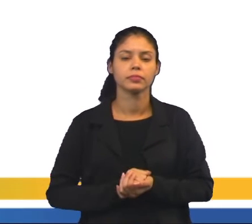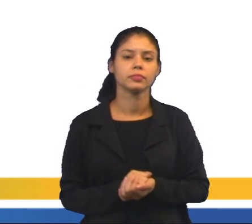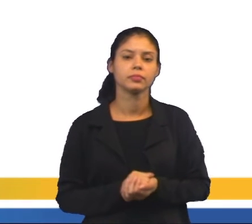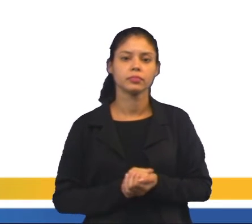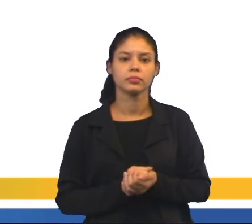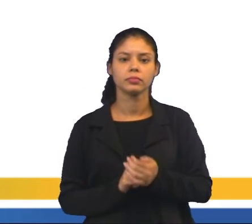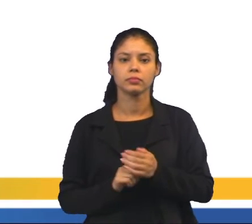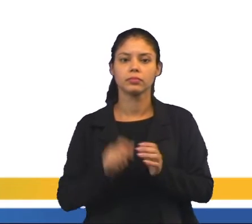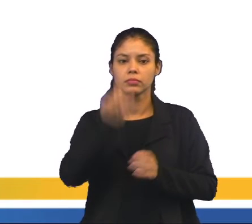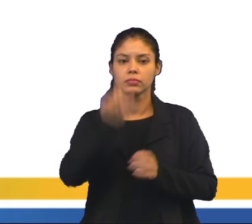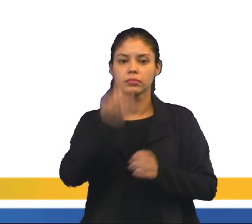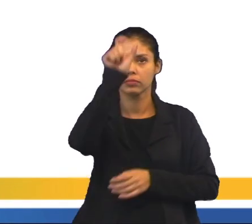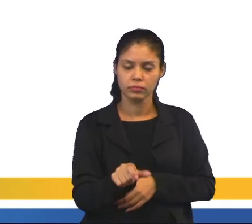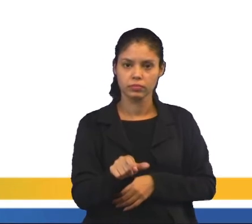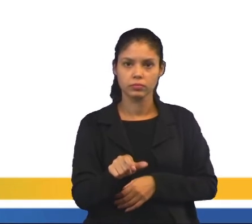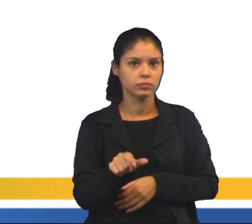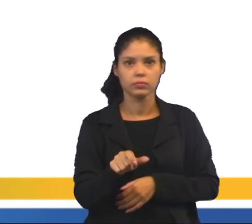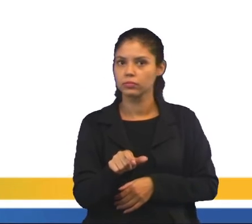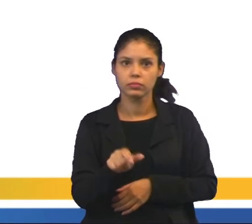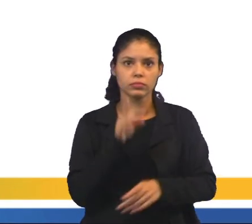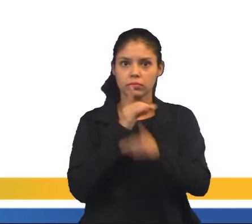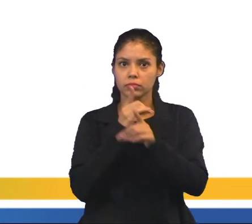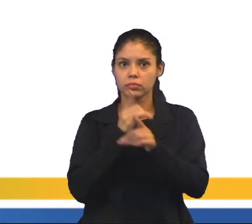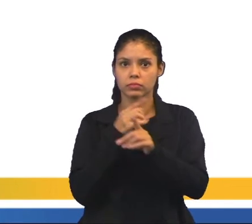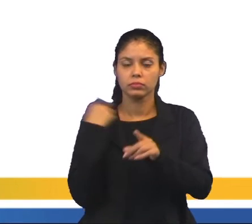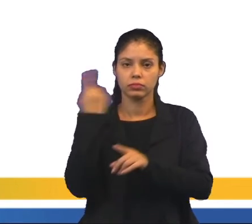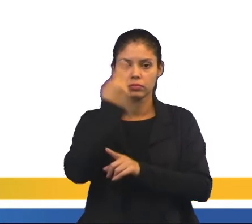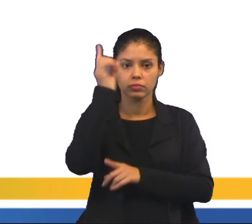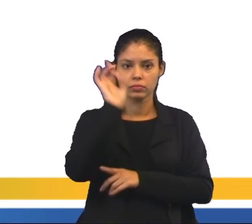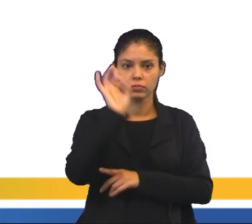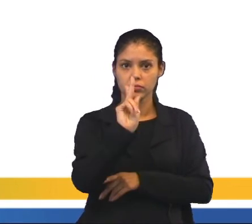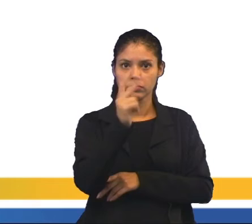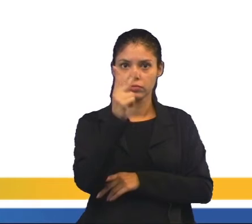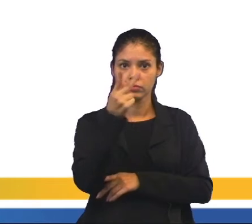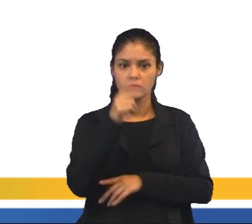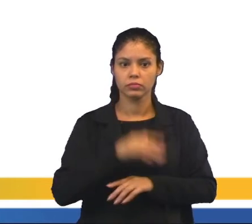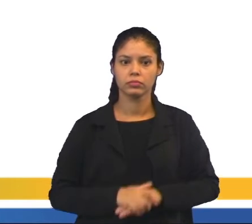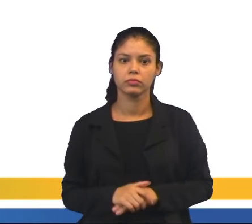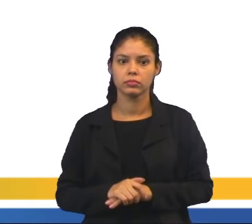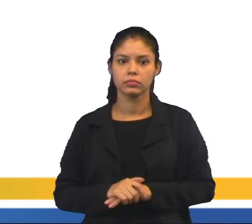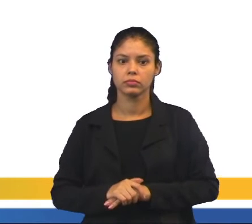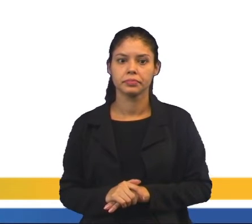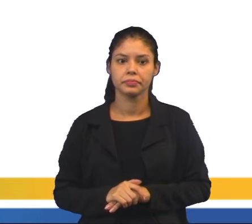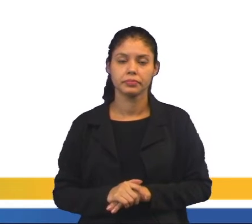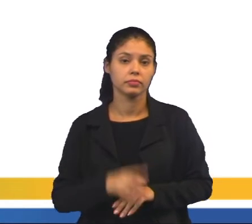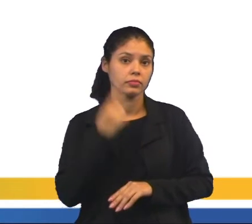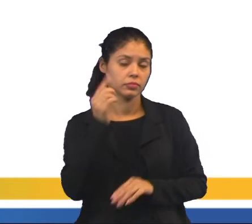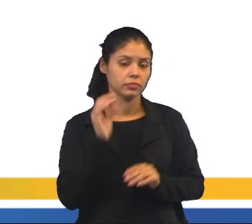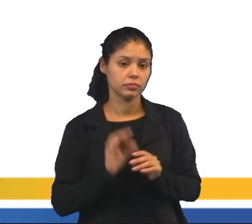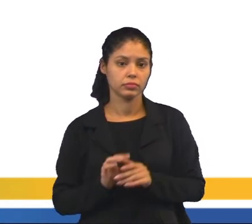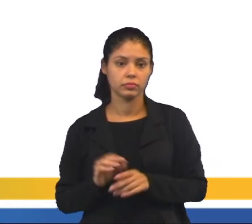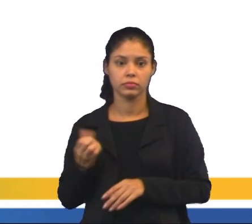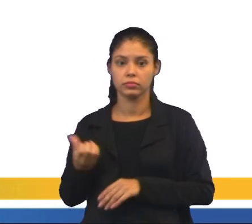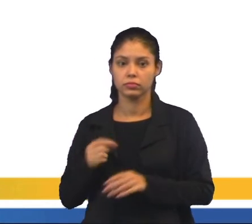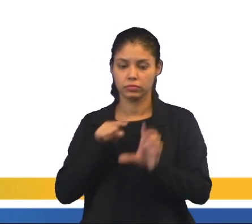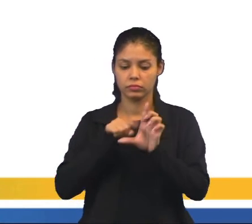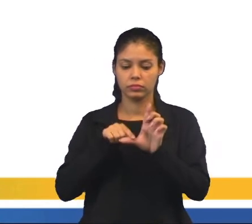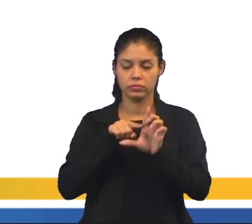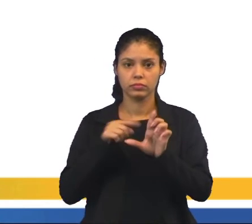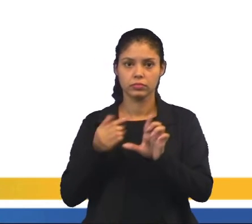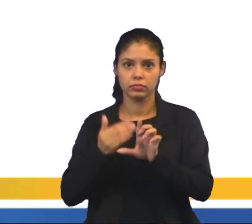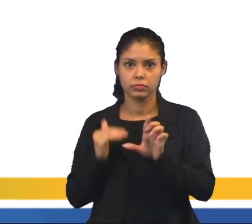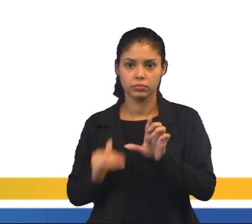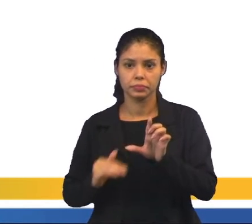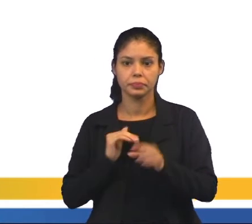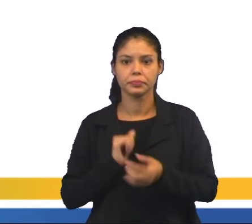centro do triângulo, ele não mostrou, ele não identificou a altura, só a letra H e um ângulo de 90 graus lá embaixo.